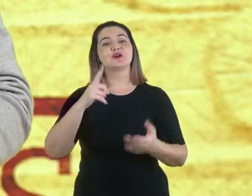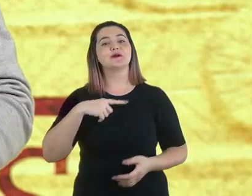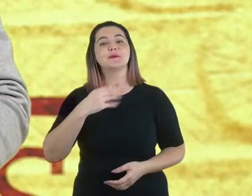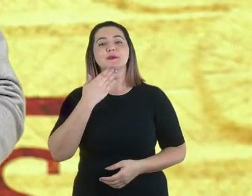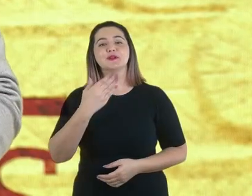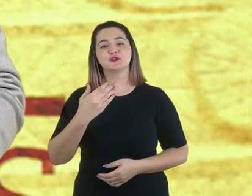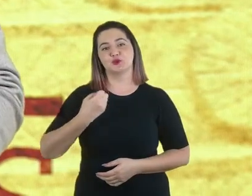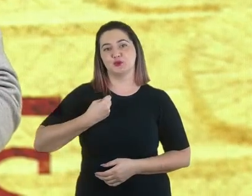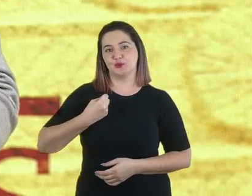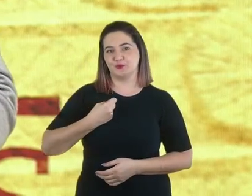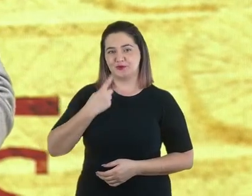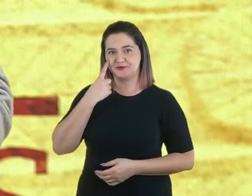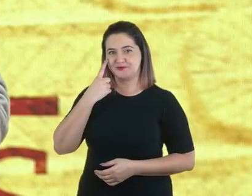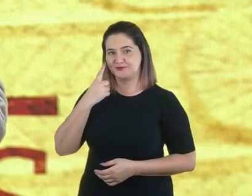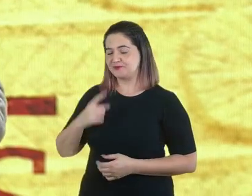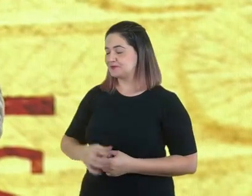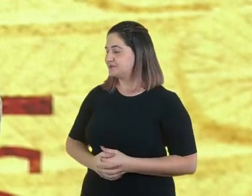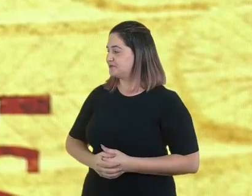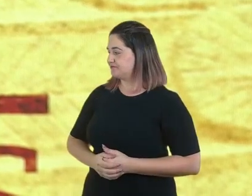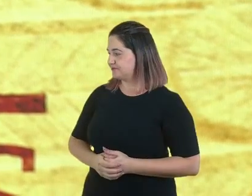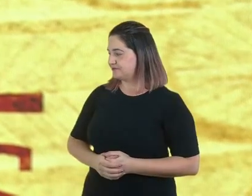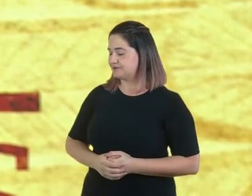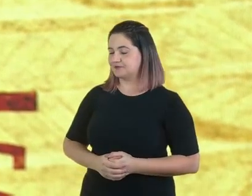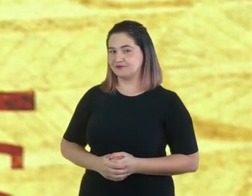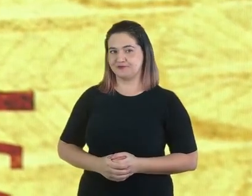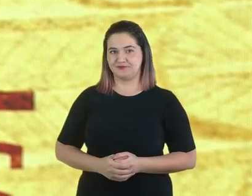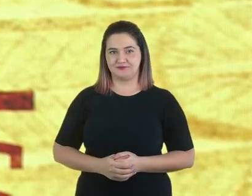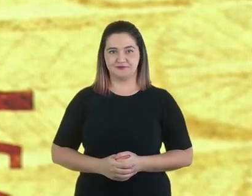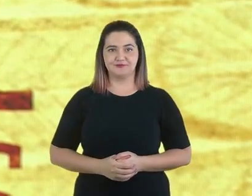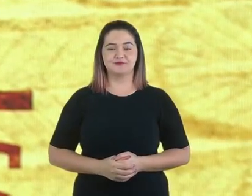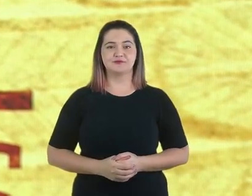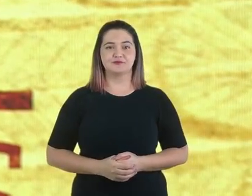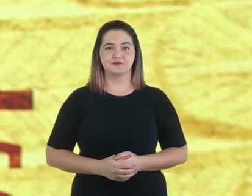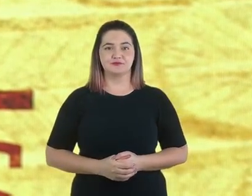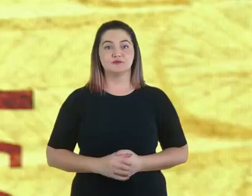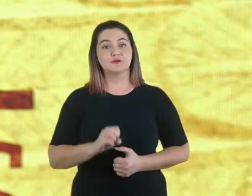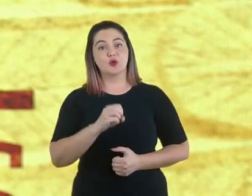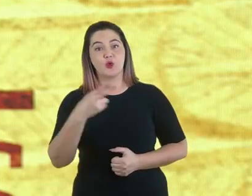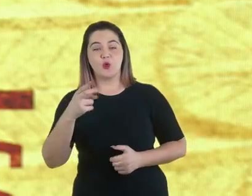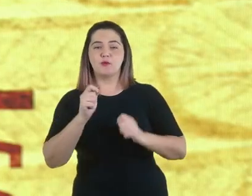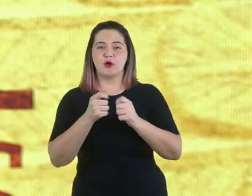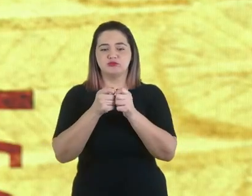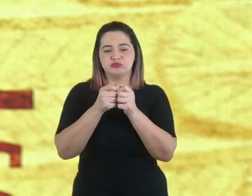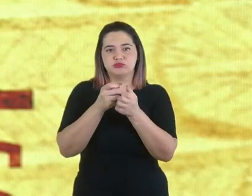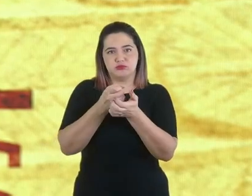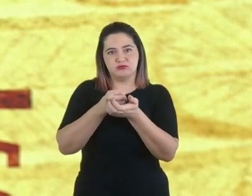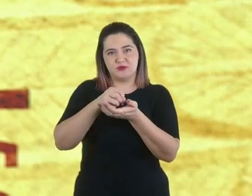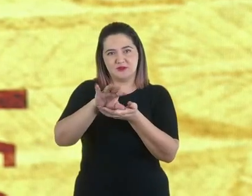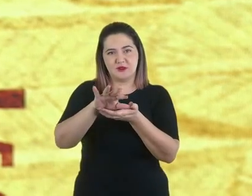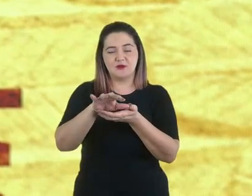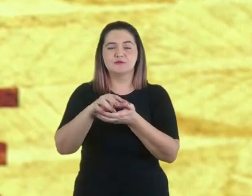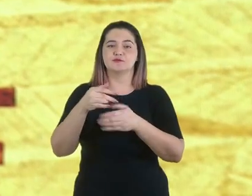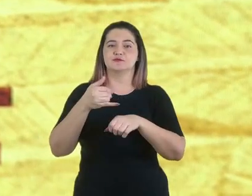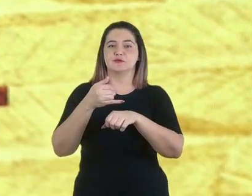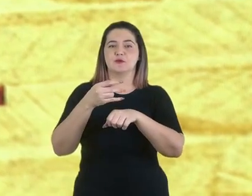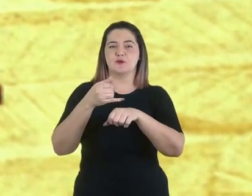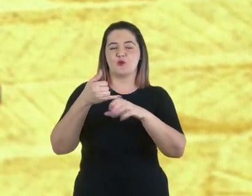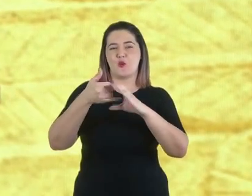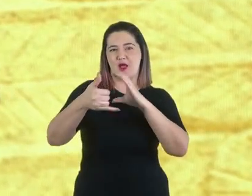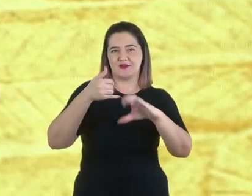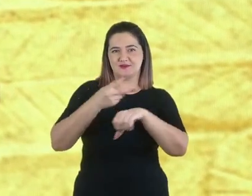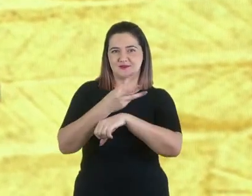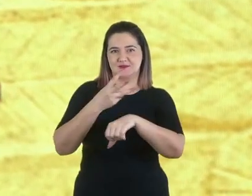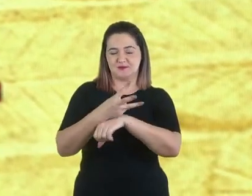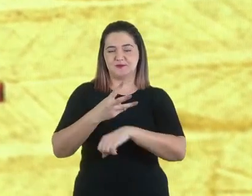aqui no horário comercial, no telefone 0 Operadora 12 21 27 3121 ou mandar uma mensagem pelo WhatsApp